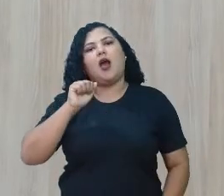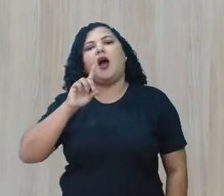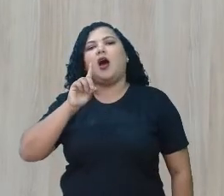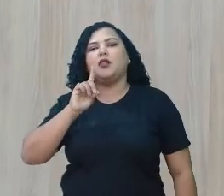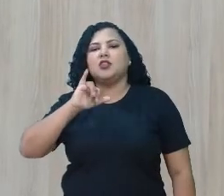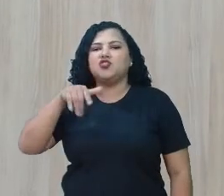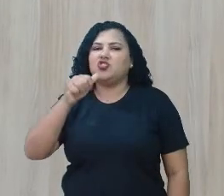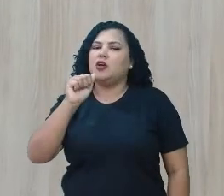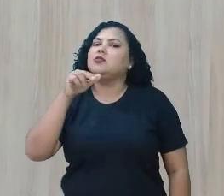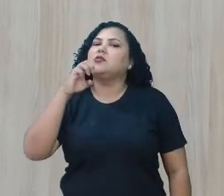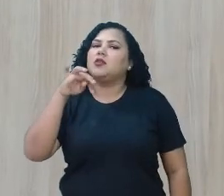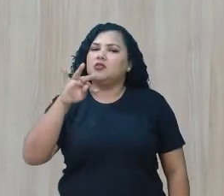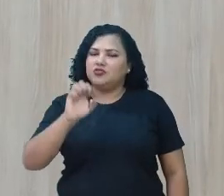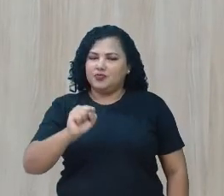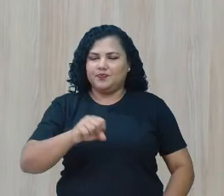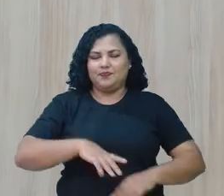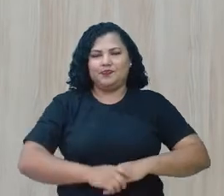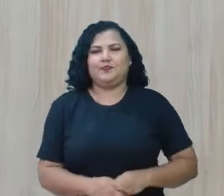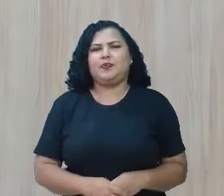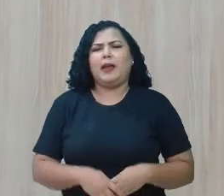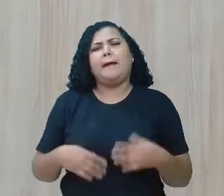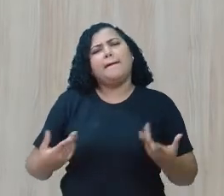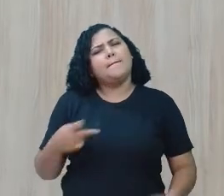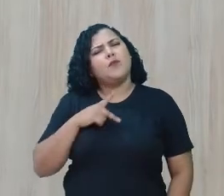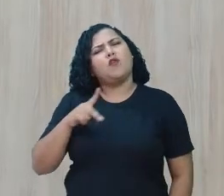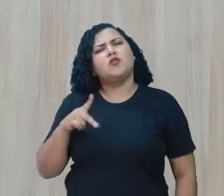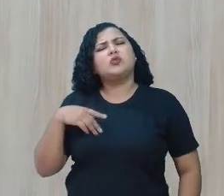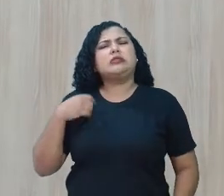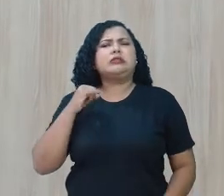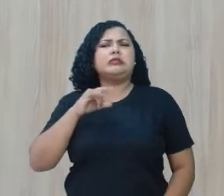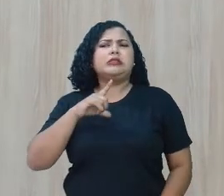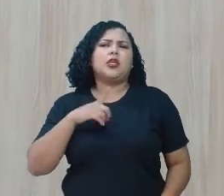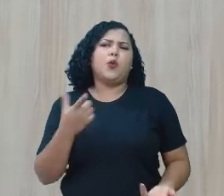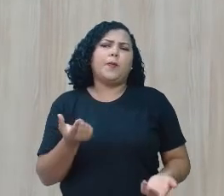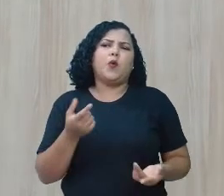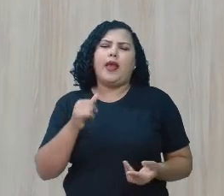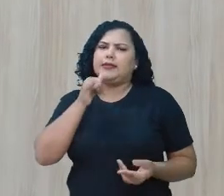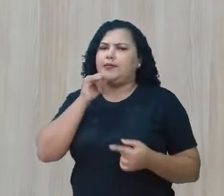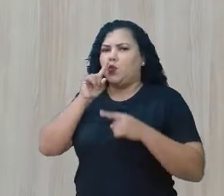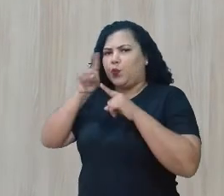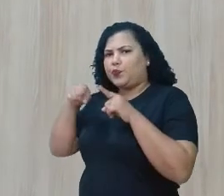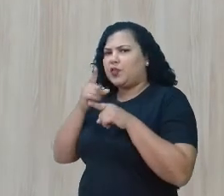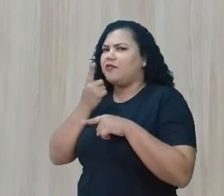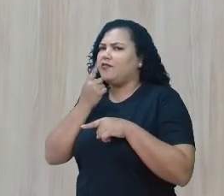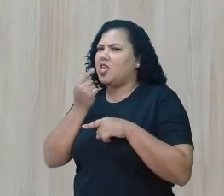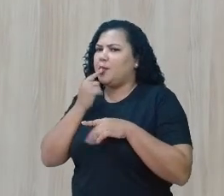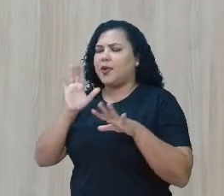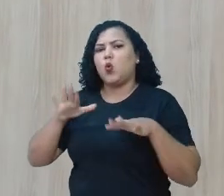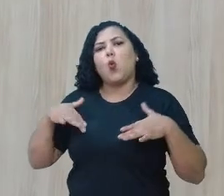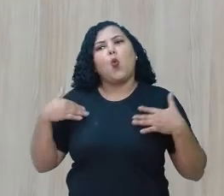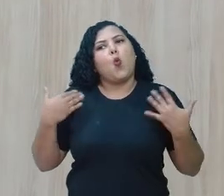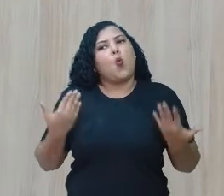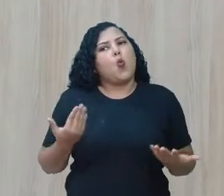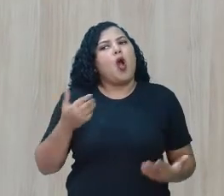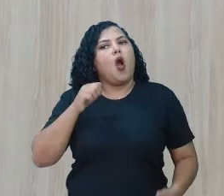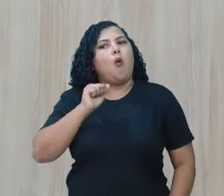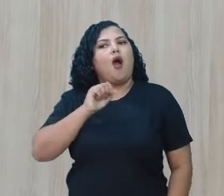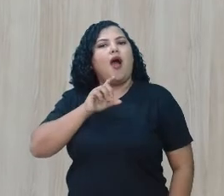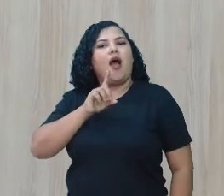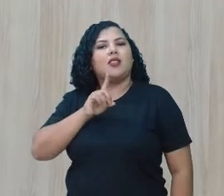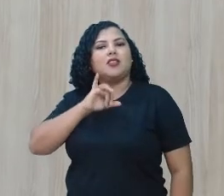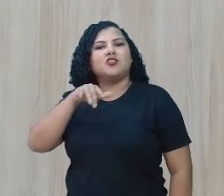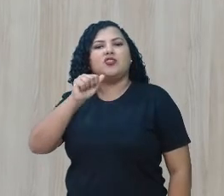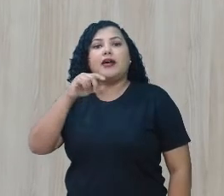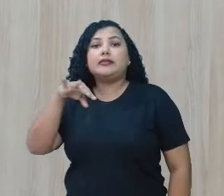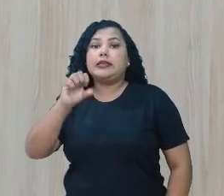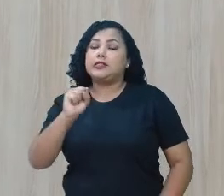ângulos adjacentes. Pedro, e se eu pego aí um ângulo vermelhinho, quais são os ângulos adjacentes a ele? São os